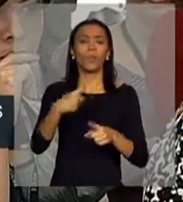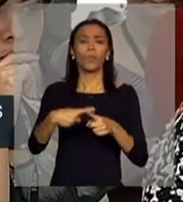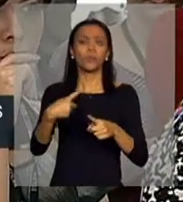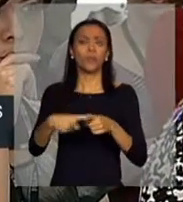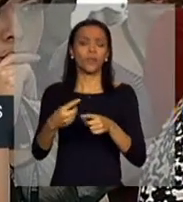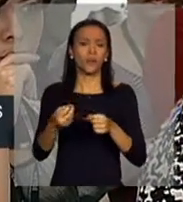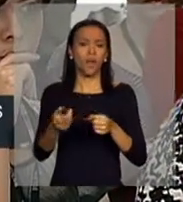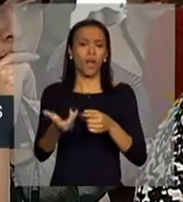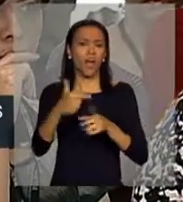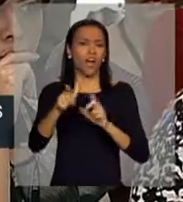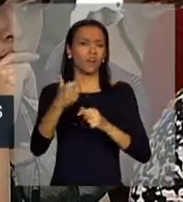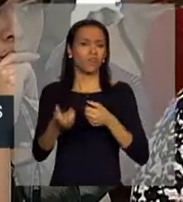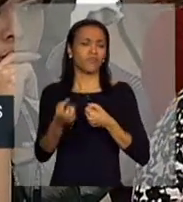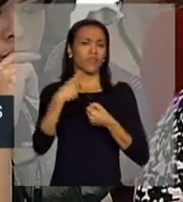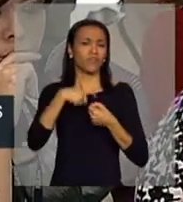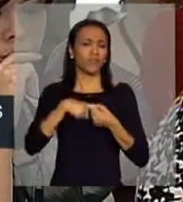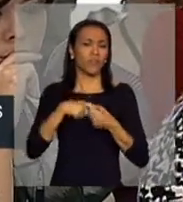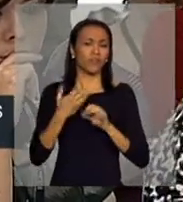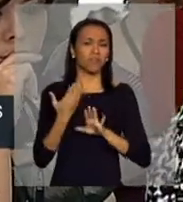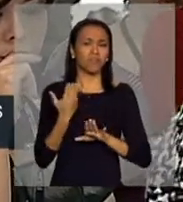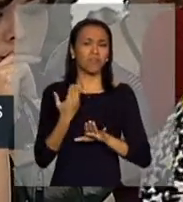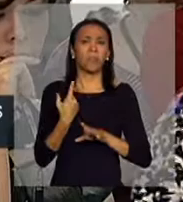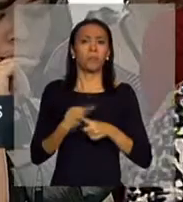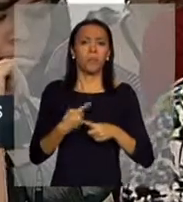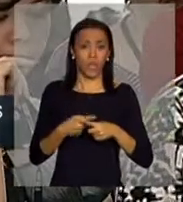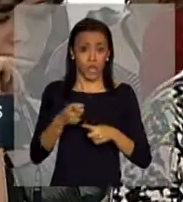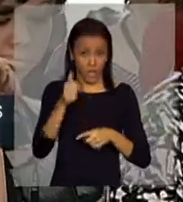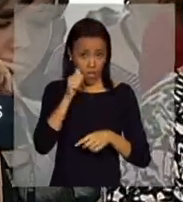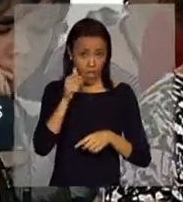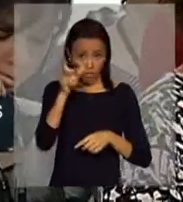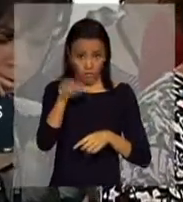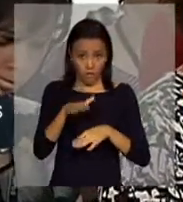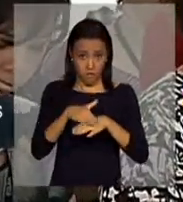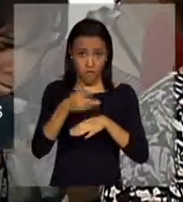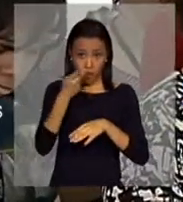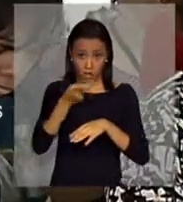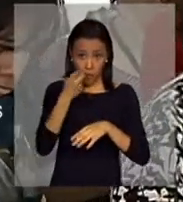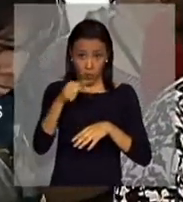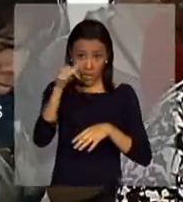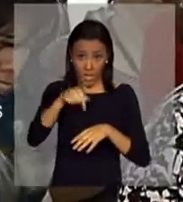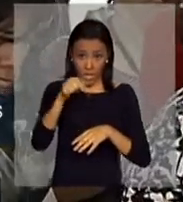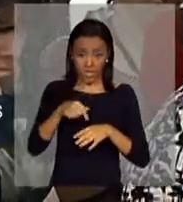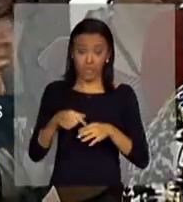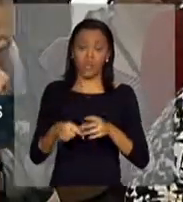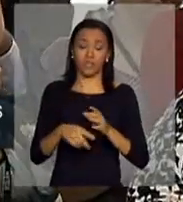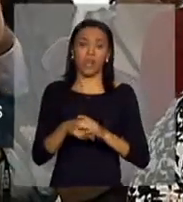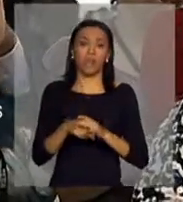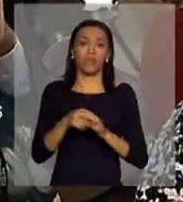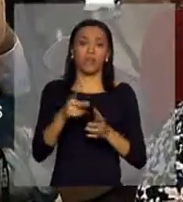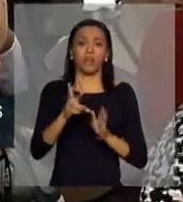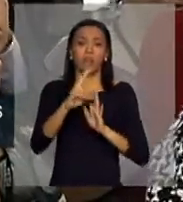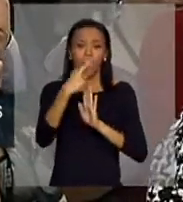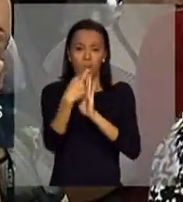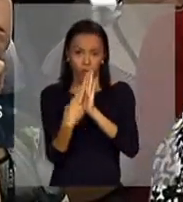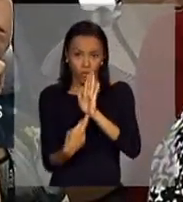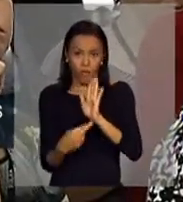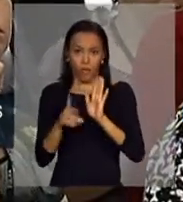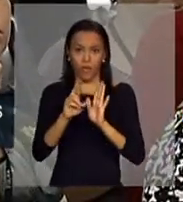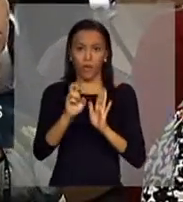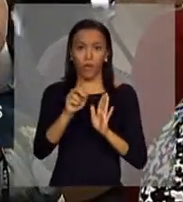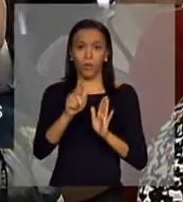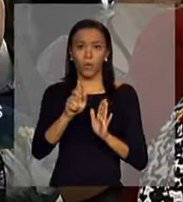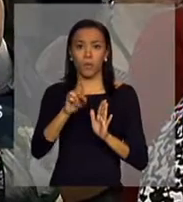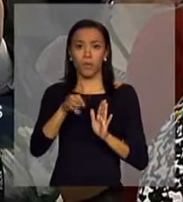atrás, já que a senhora mesmo disse que essa regulamentação teria impactos tributários e que o governo tem